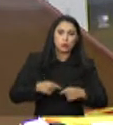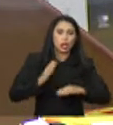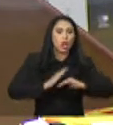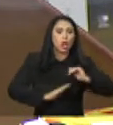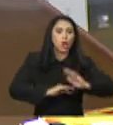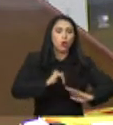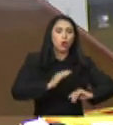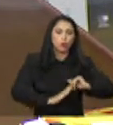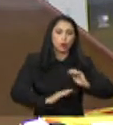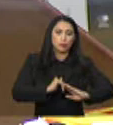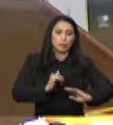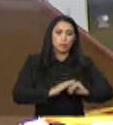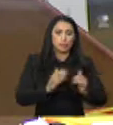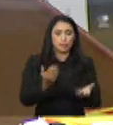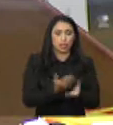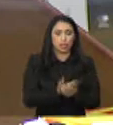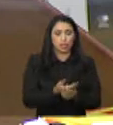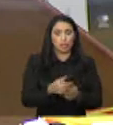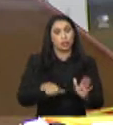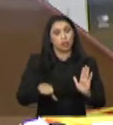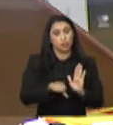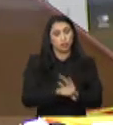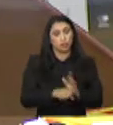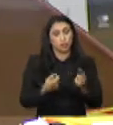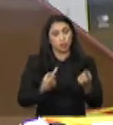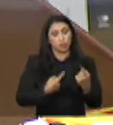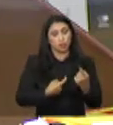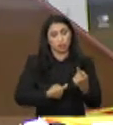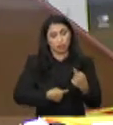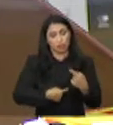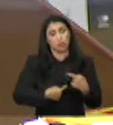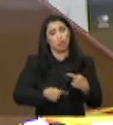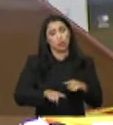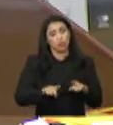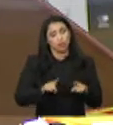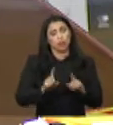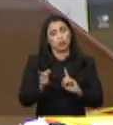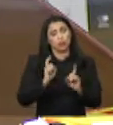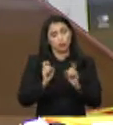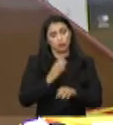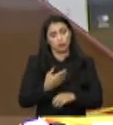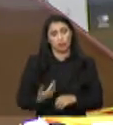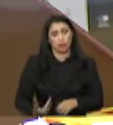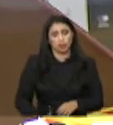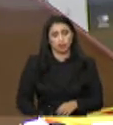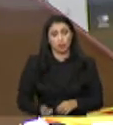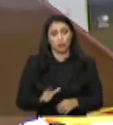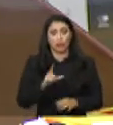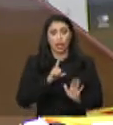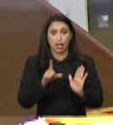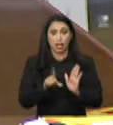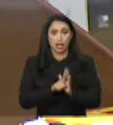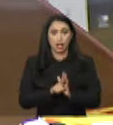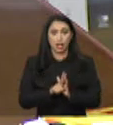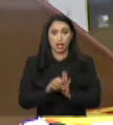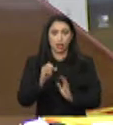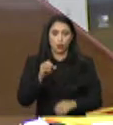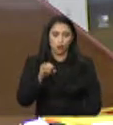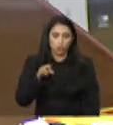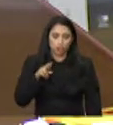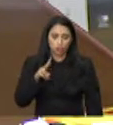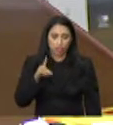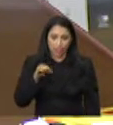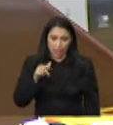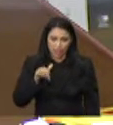de foro das ações de improbidade estabelecidos de forma mais ou menos tranquila na corte que lei ordinária não pode criar a